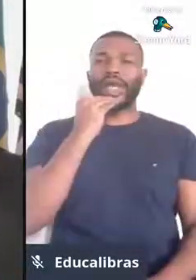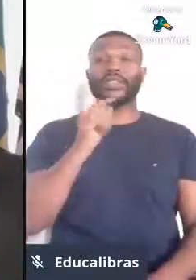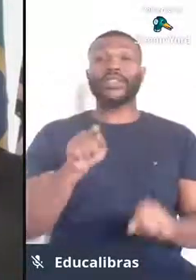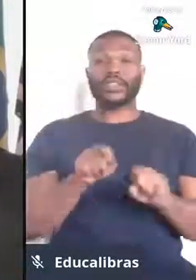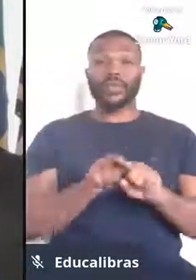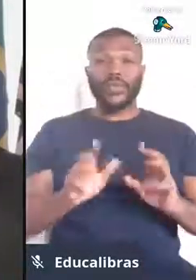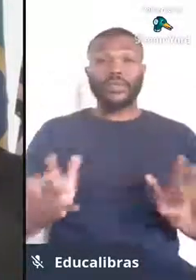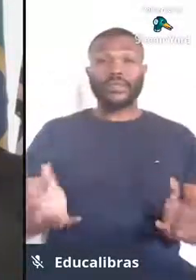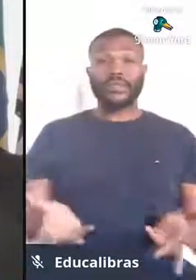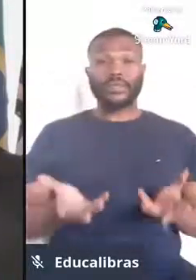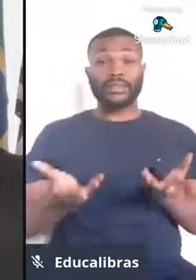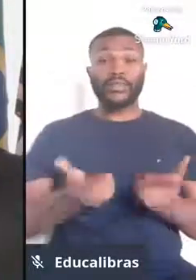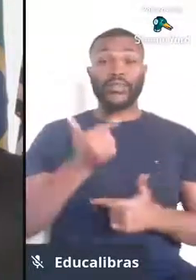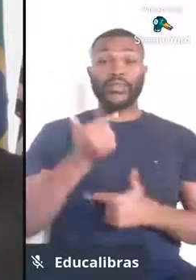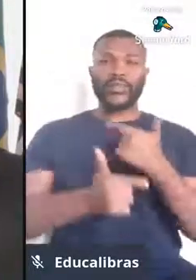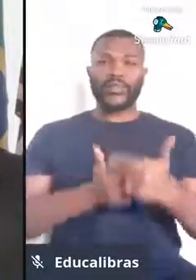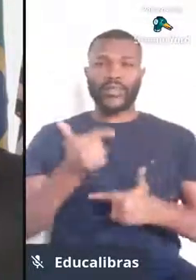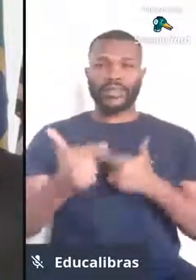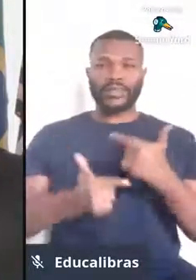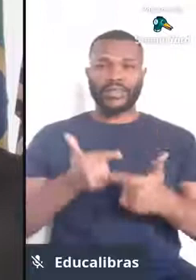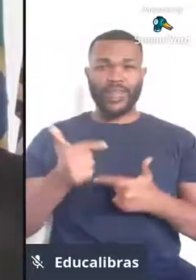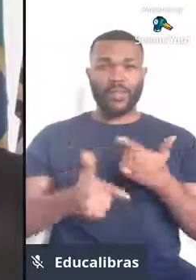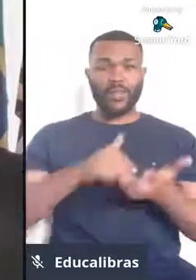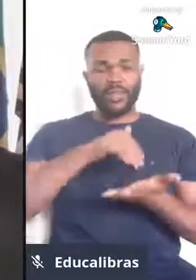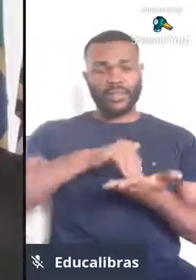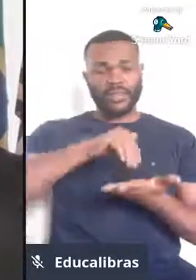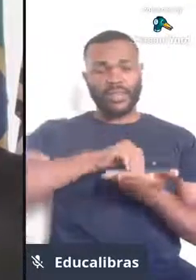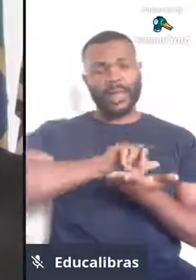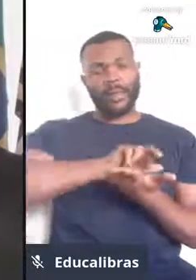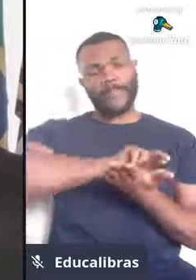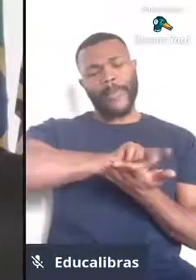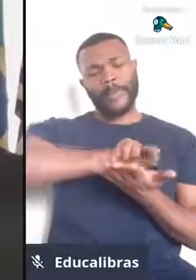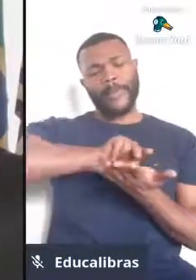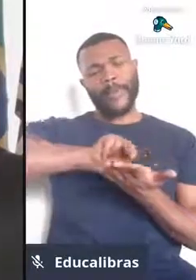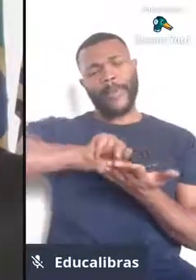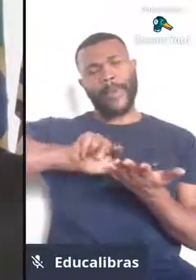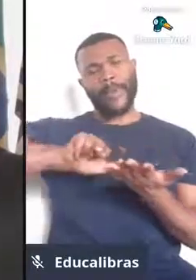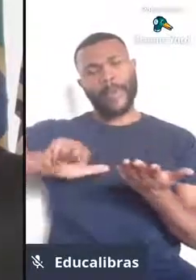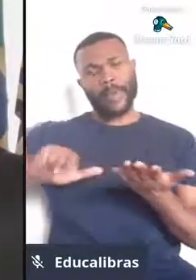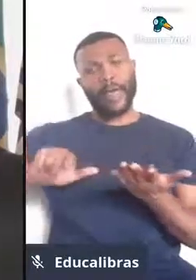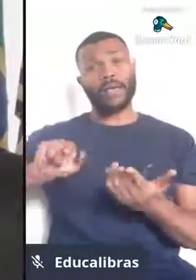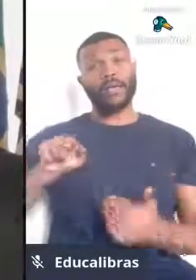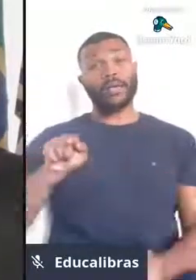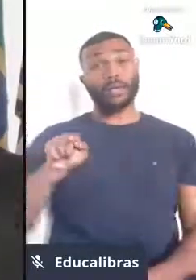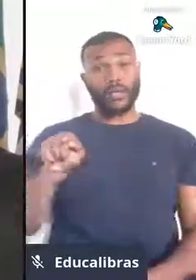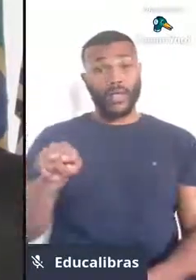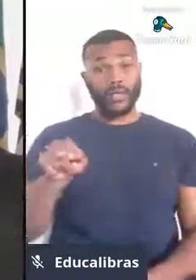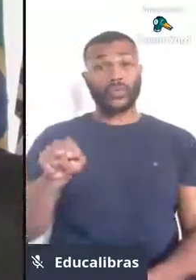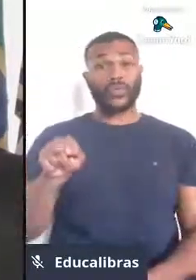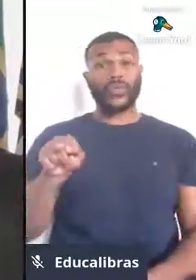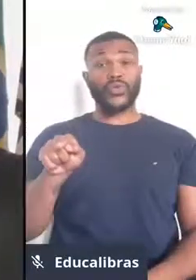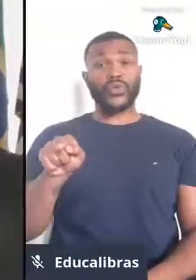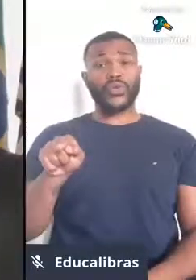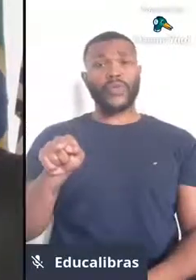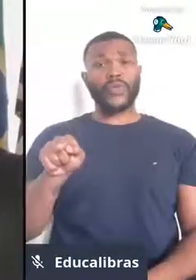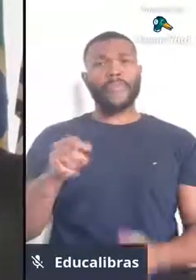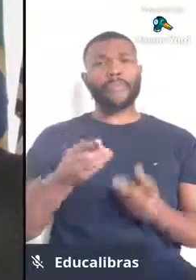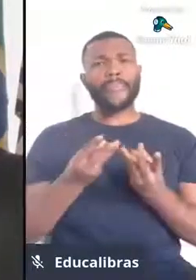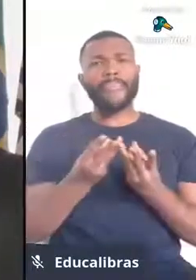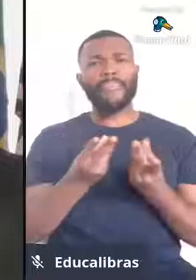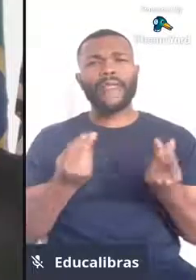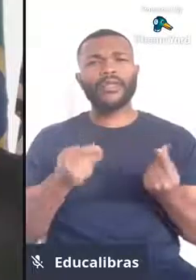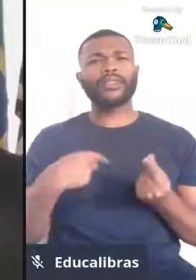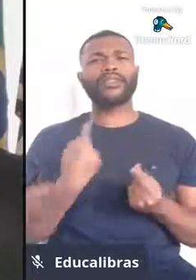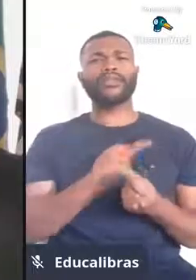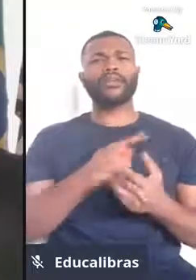ao trabalho multissecretarial, né? Então, isso assim, na essência, é o que nos une.